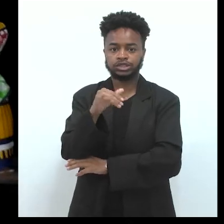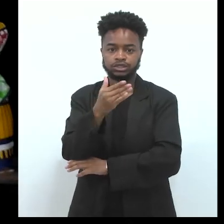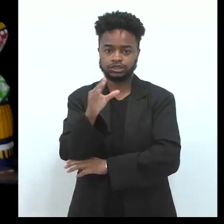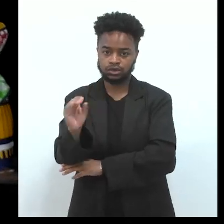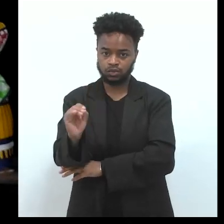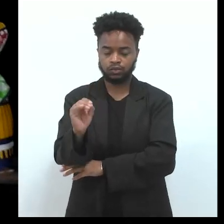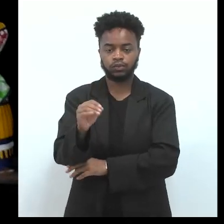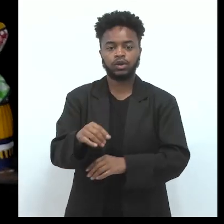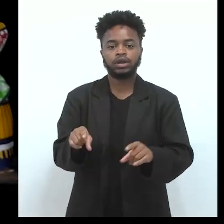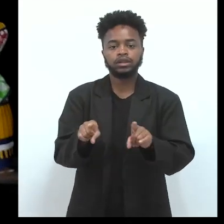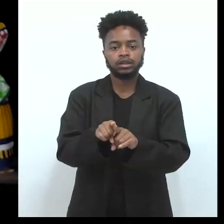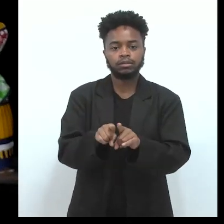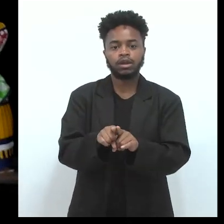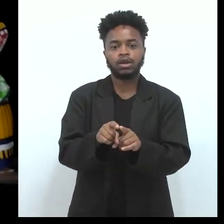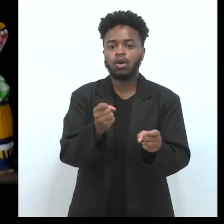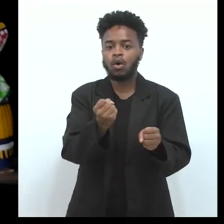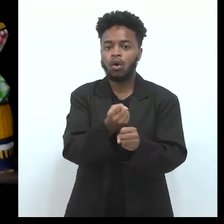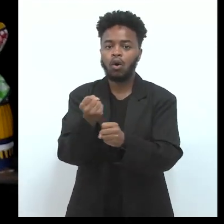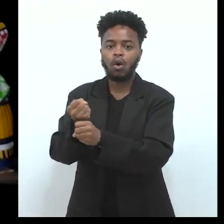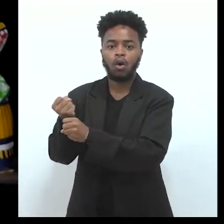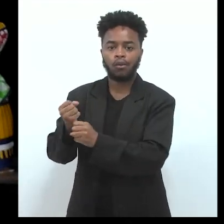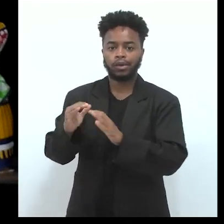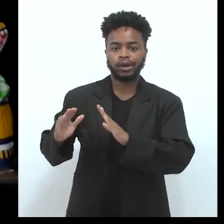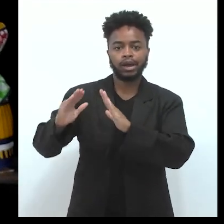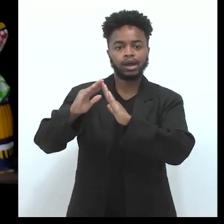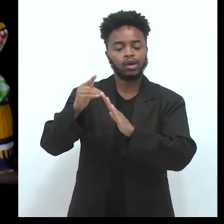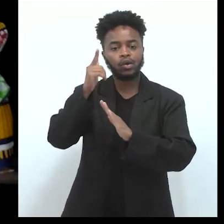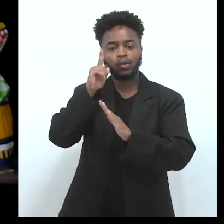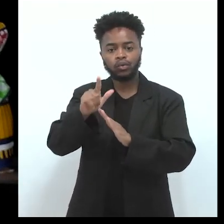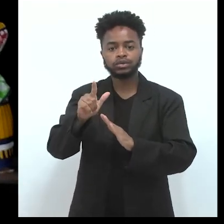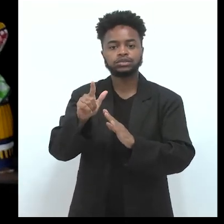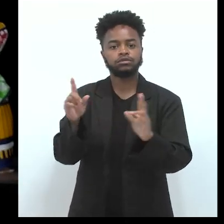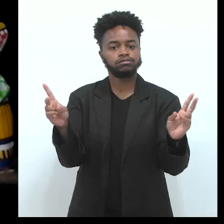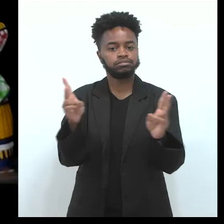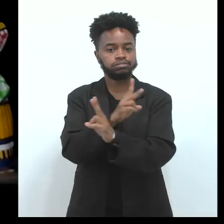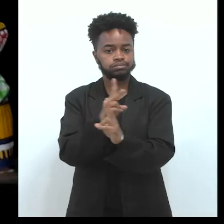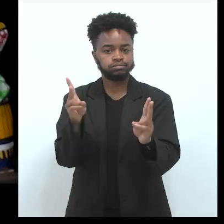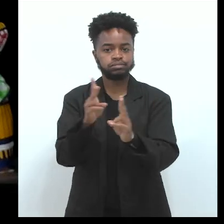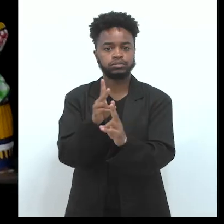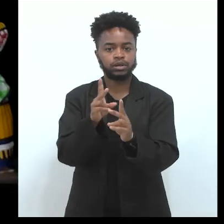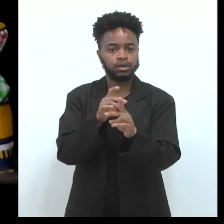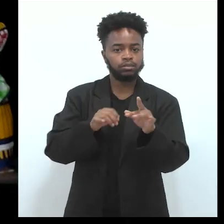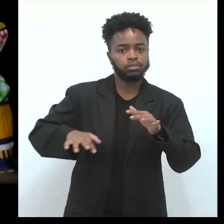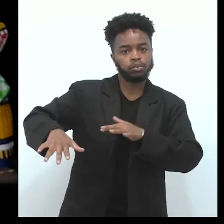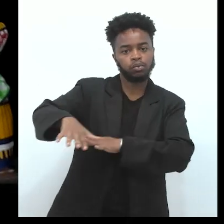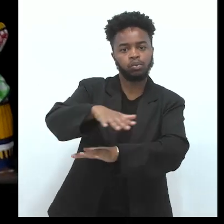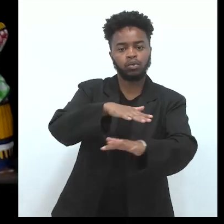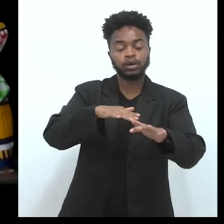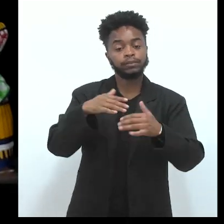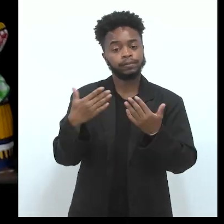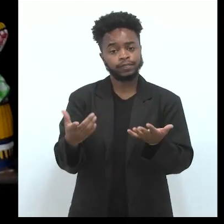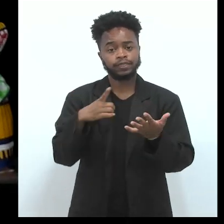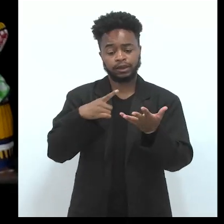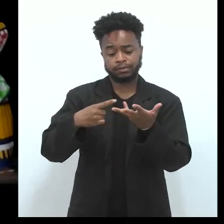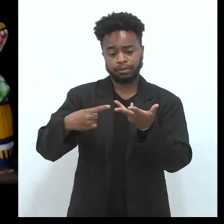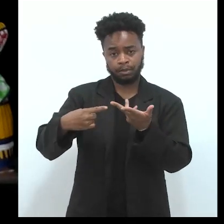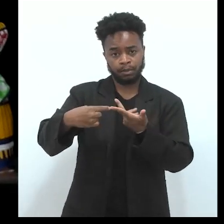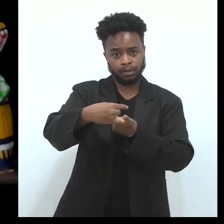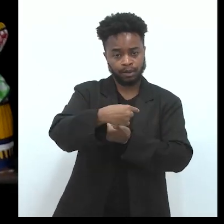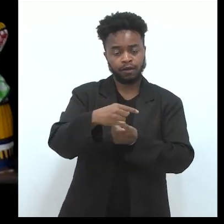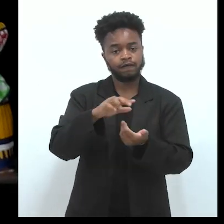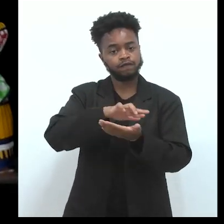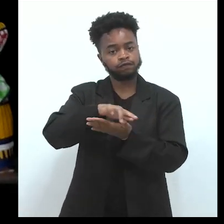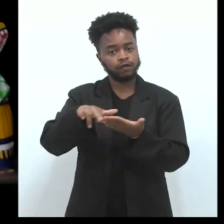absorver, construção das moradias de forma a permitir mais a circulação do vento. Então, existe uma série